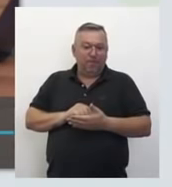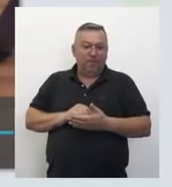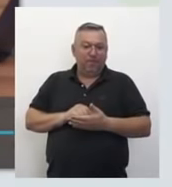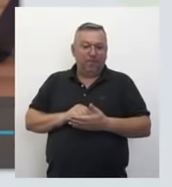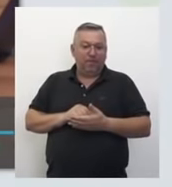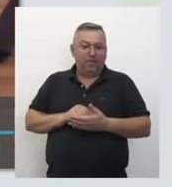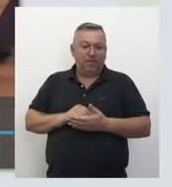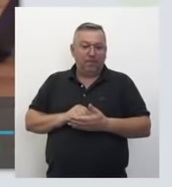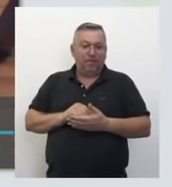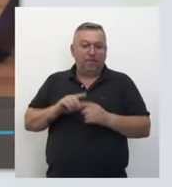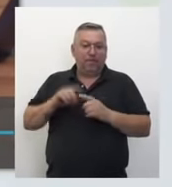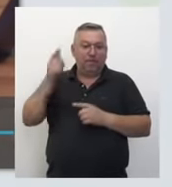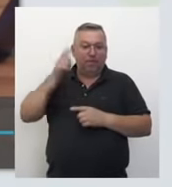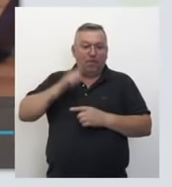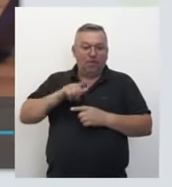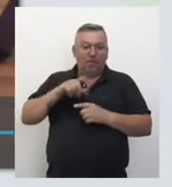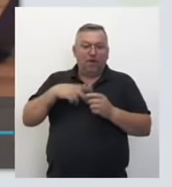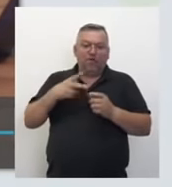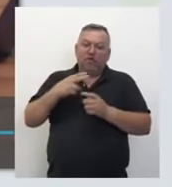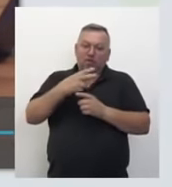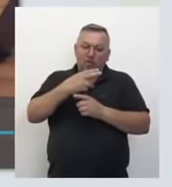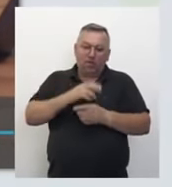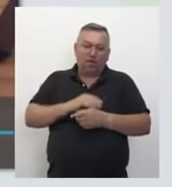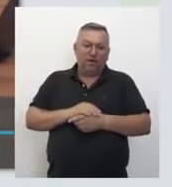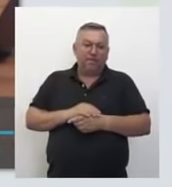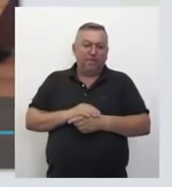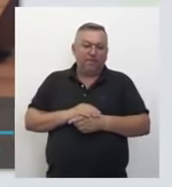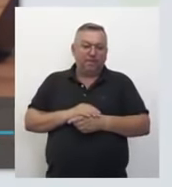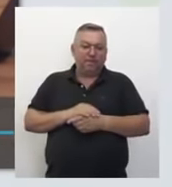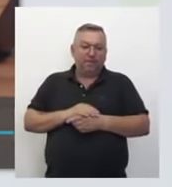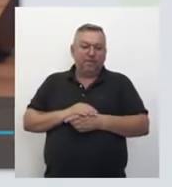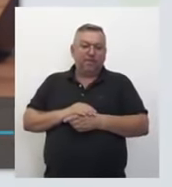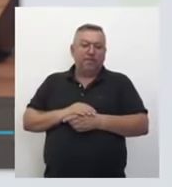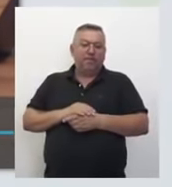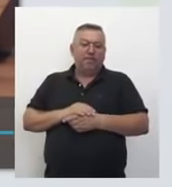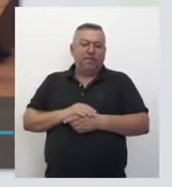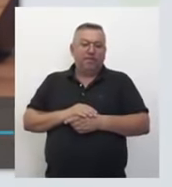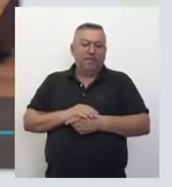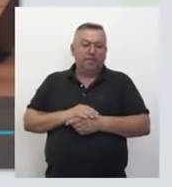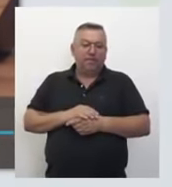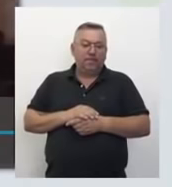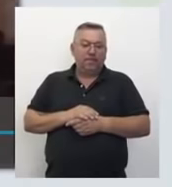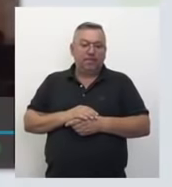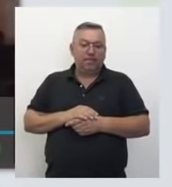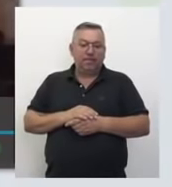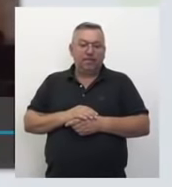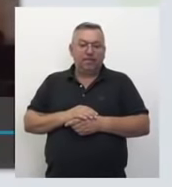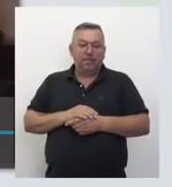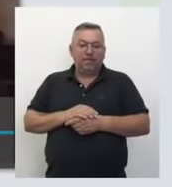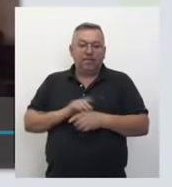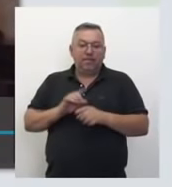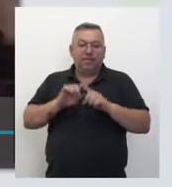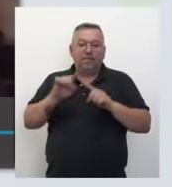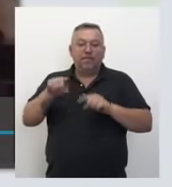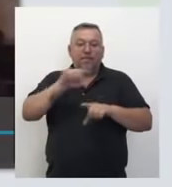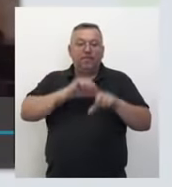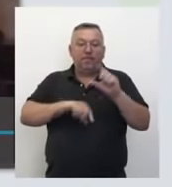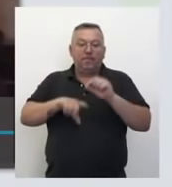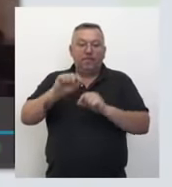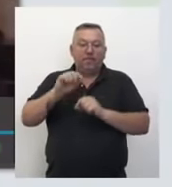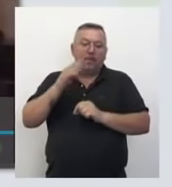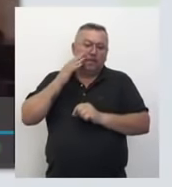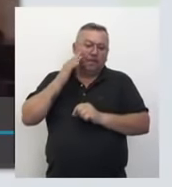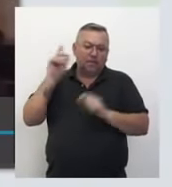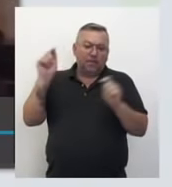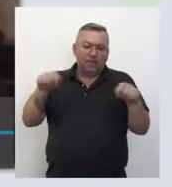fica assim com essas barbinhas, eu prefiro cortar para ficar mais bonitinho. Mas o que vocês escolheram? Sabe que vocês